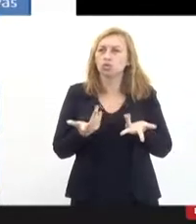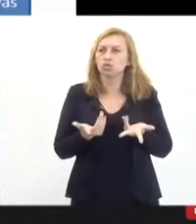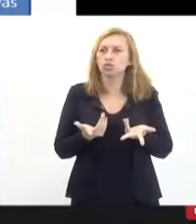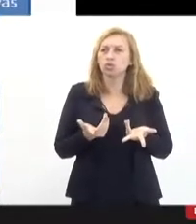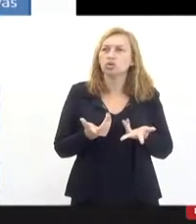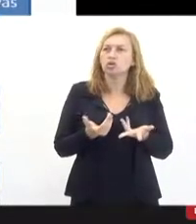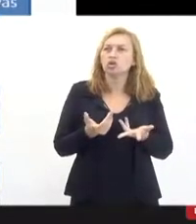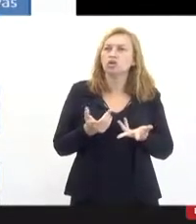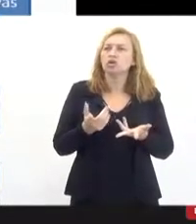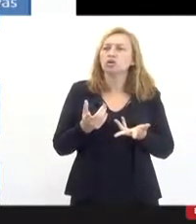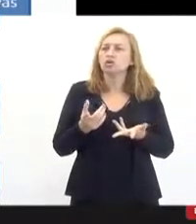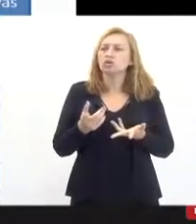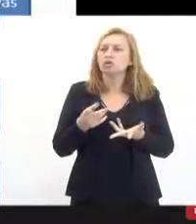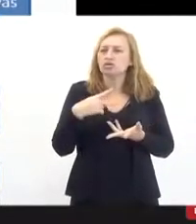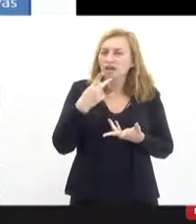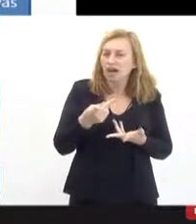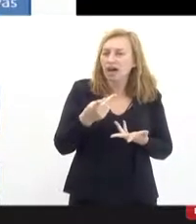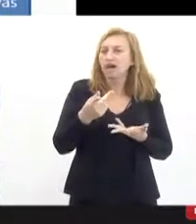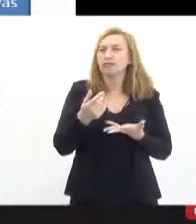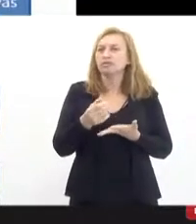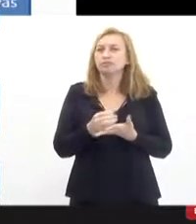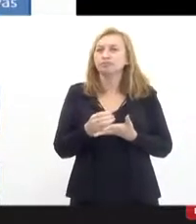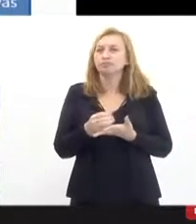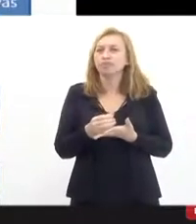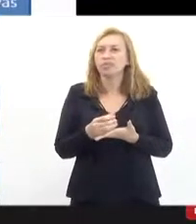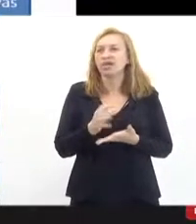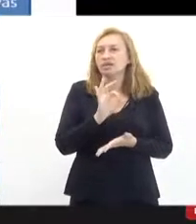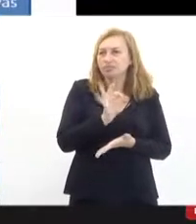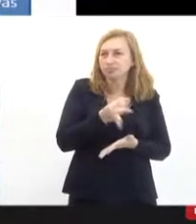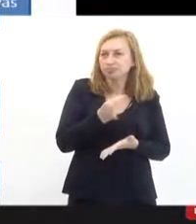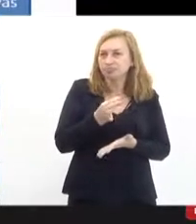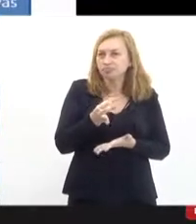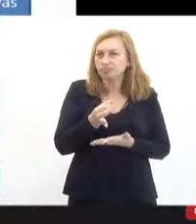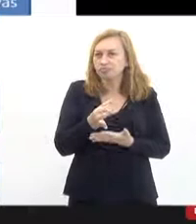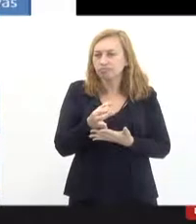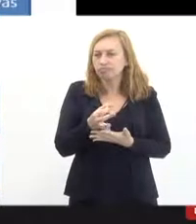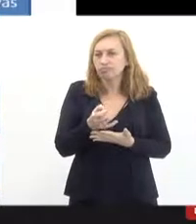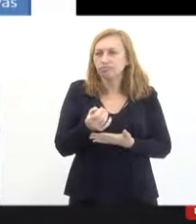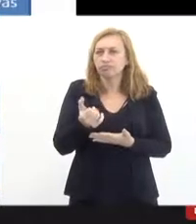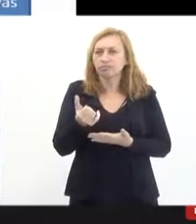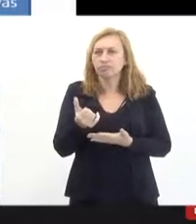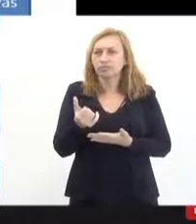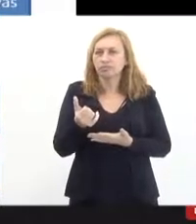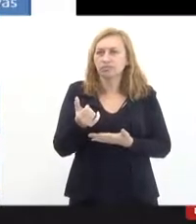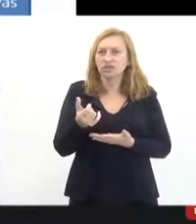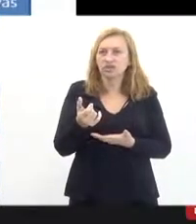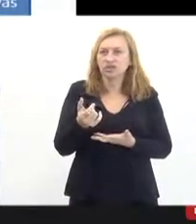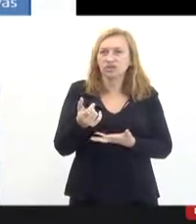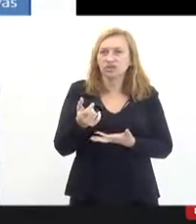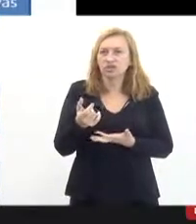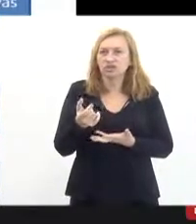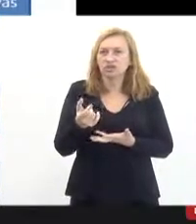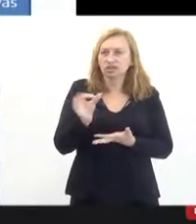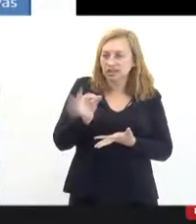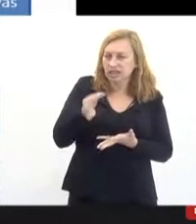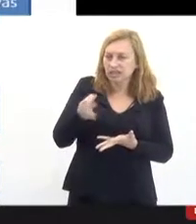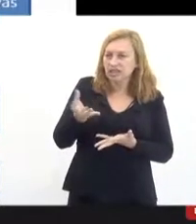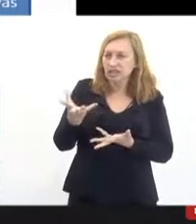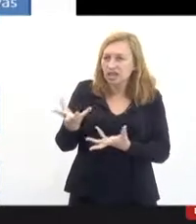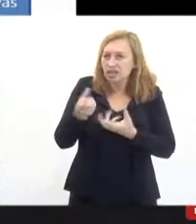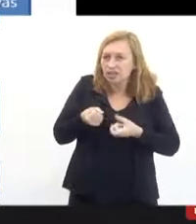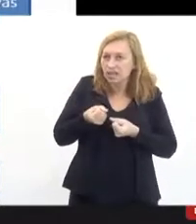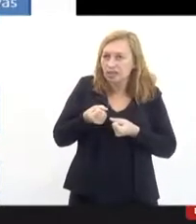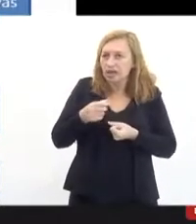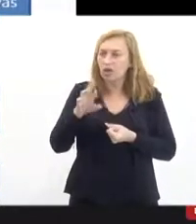considerar remota, né? Eu não tenho praticamente quase nenhuma expectativa de recebimento, de receber esse